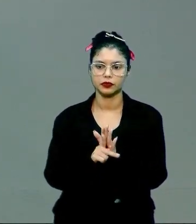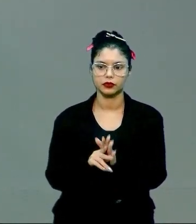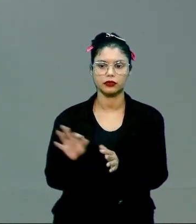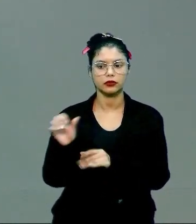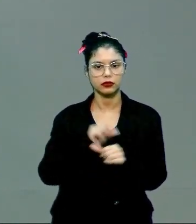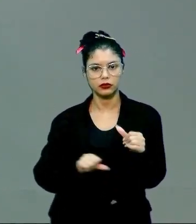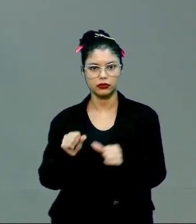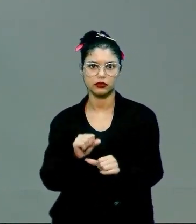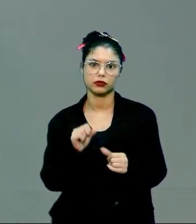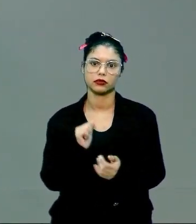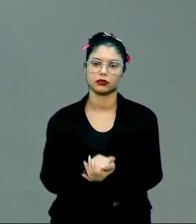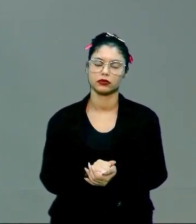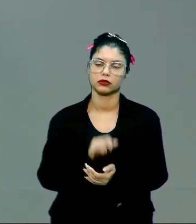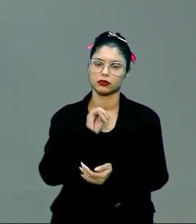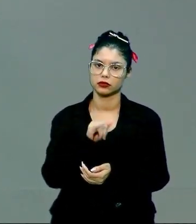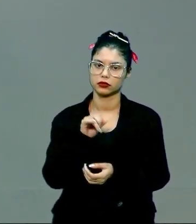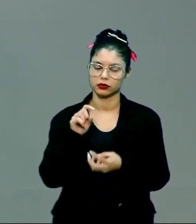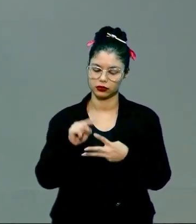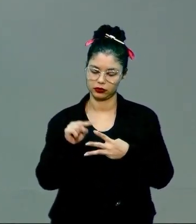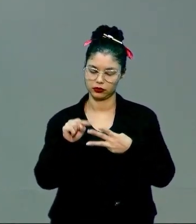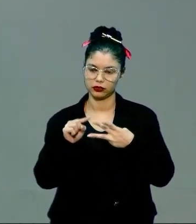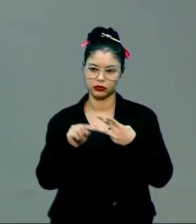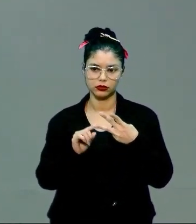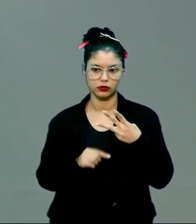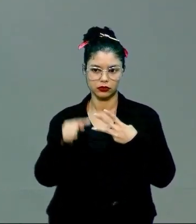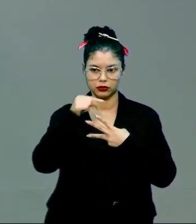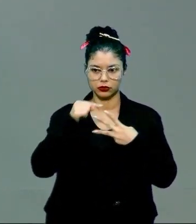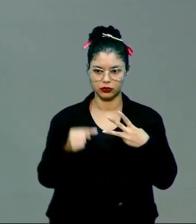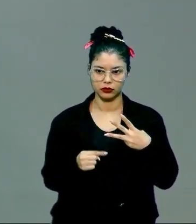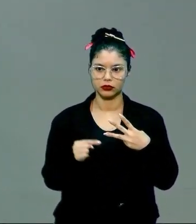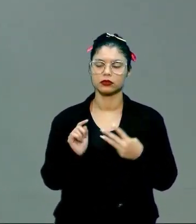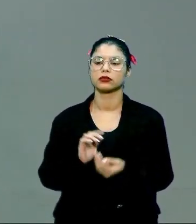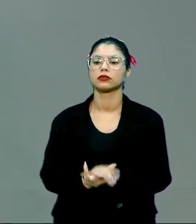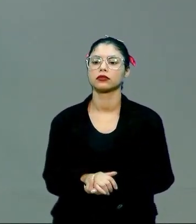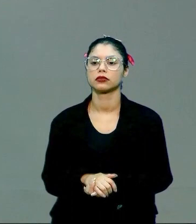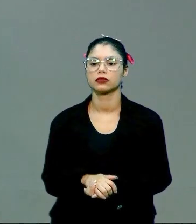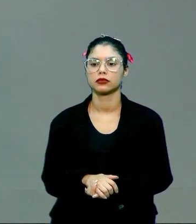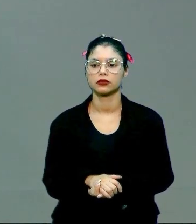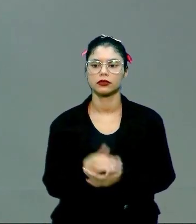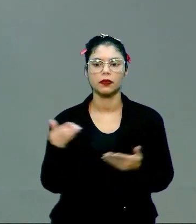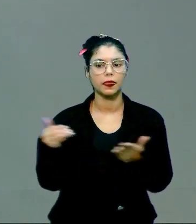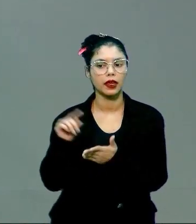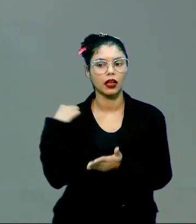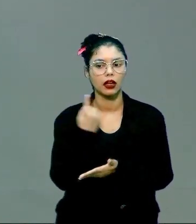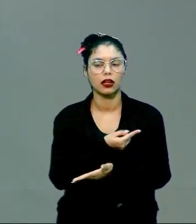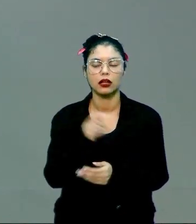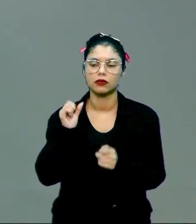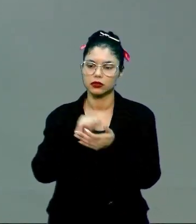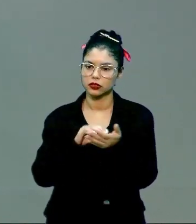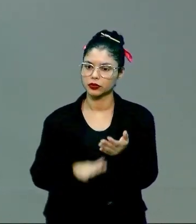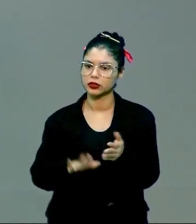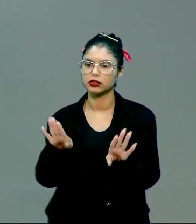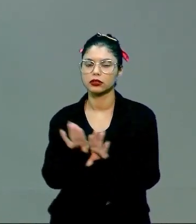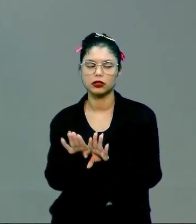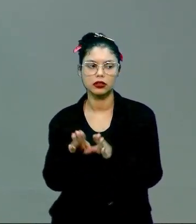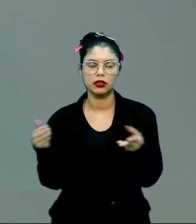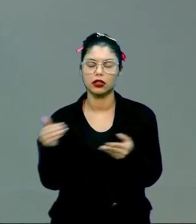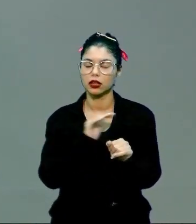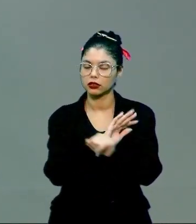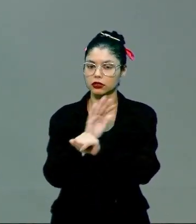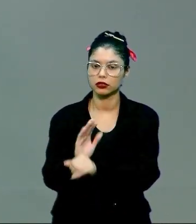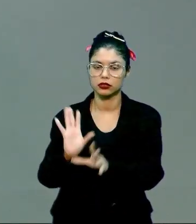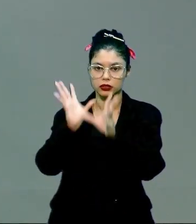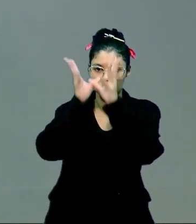transformações gasosas, isotérmica, isobárica e isocórica. Agora nós vamos fazer alguns exercícios para te